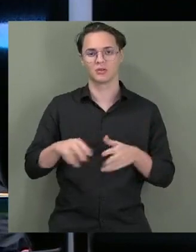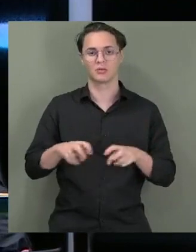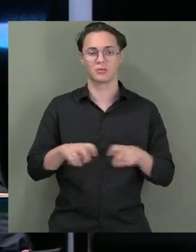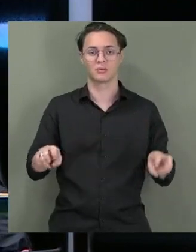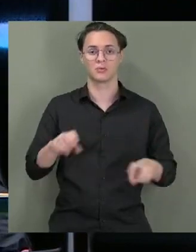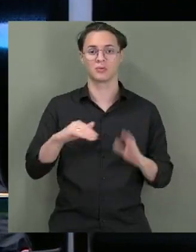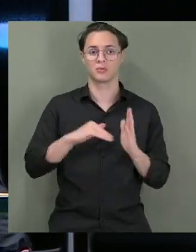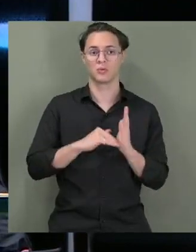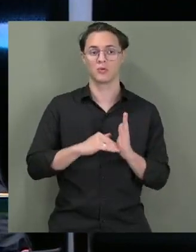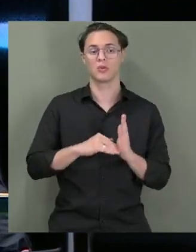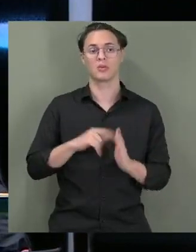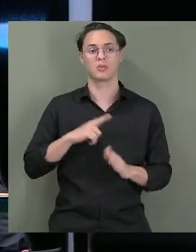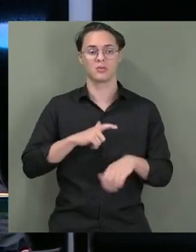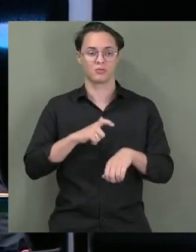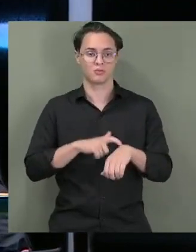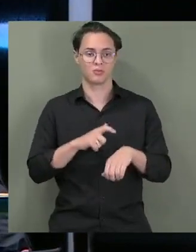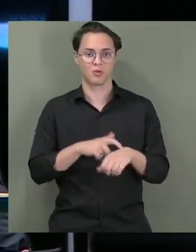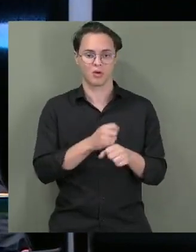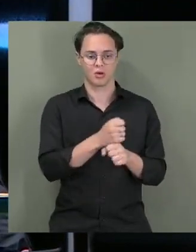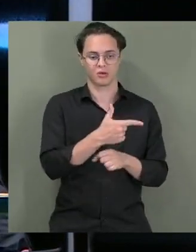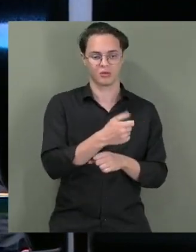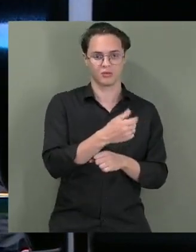que exercerão o mandato para o biênio